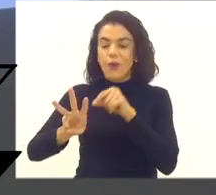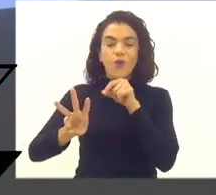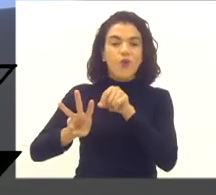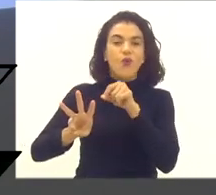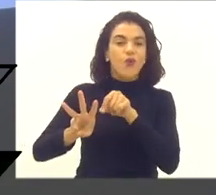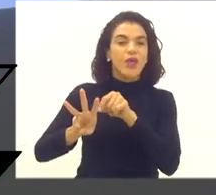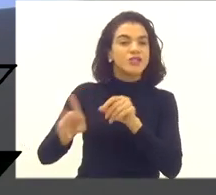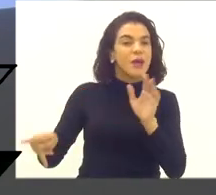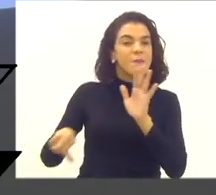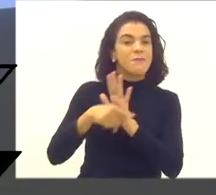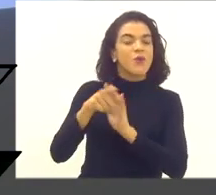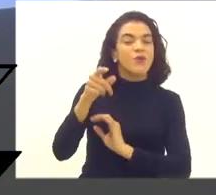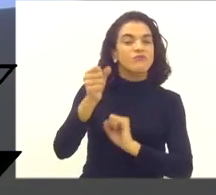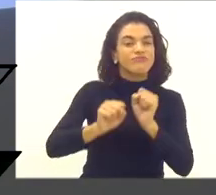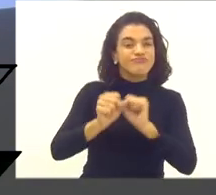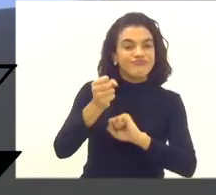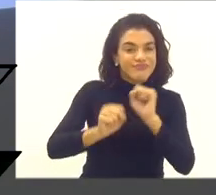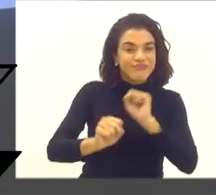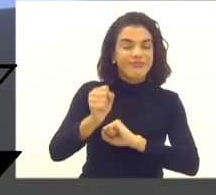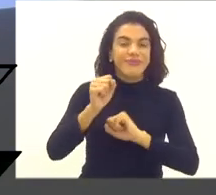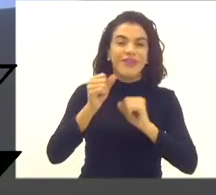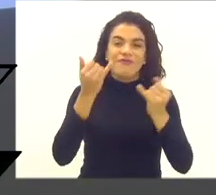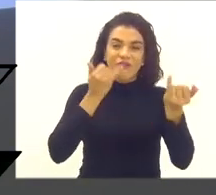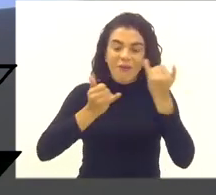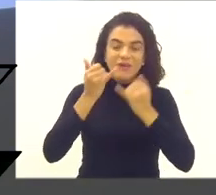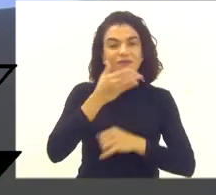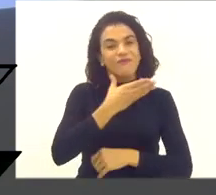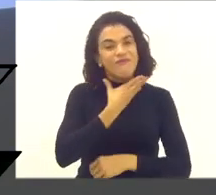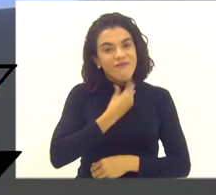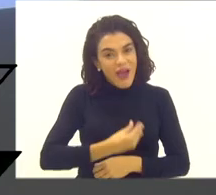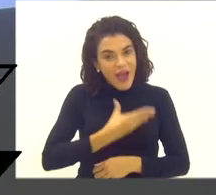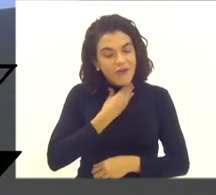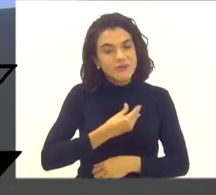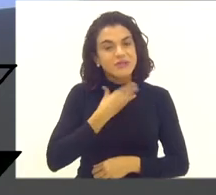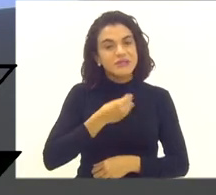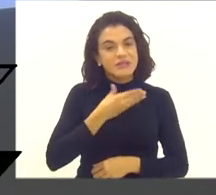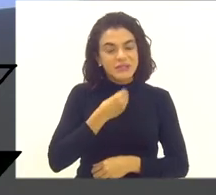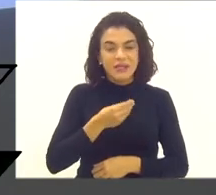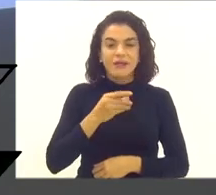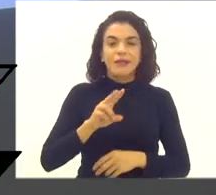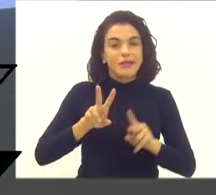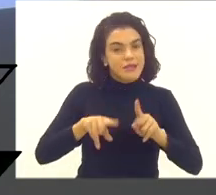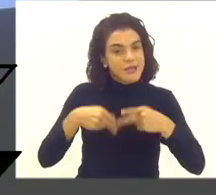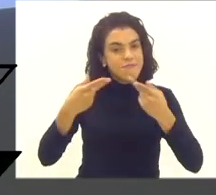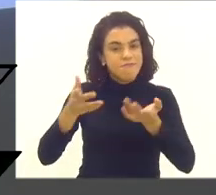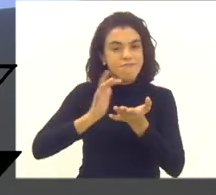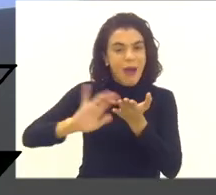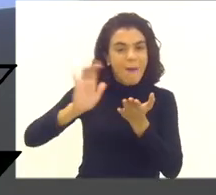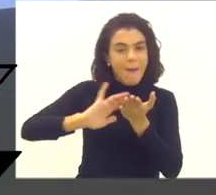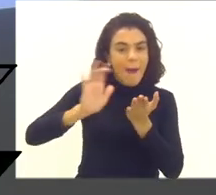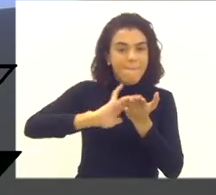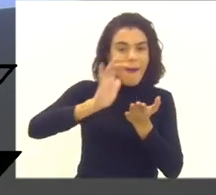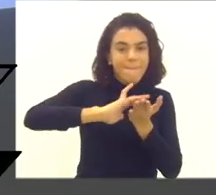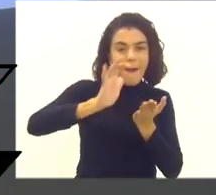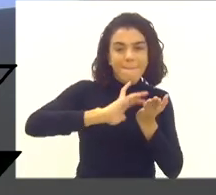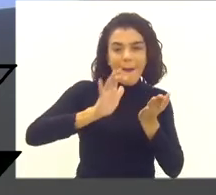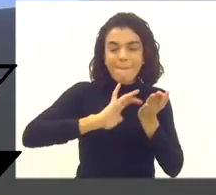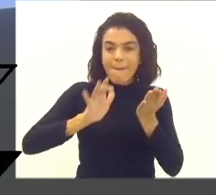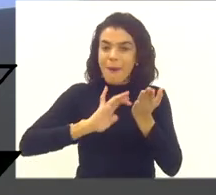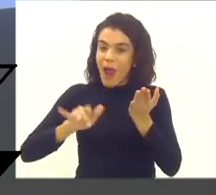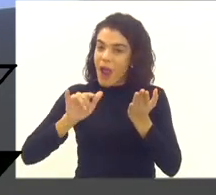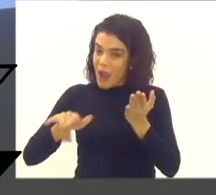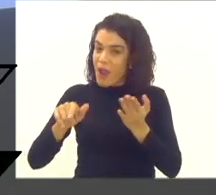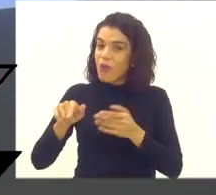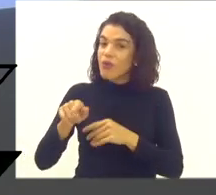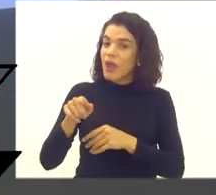de notícia falsa mesmo né então são portais que produzem notícia falsa e que reproduzem eles são